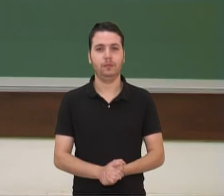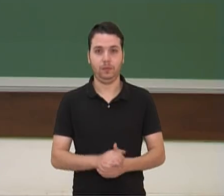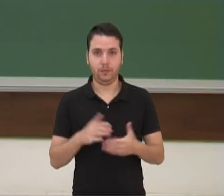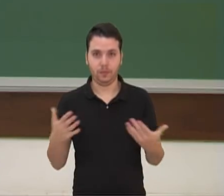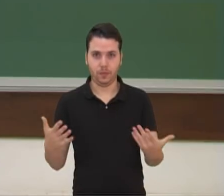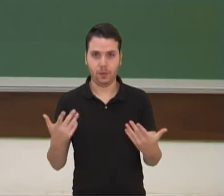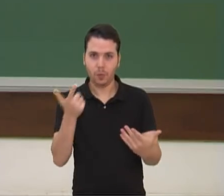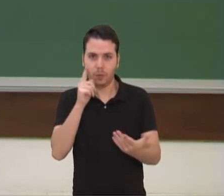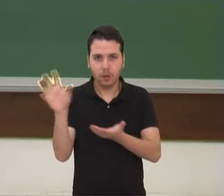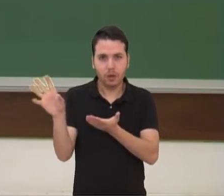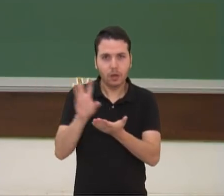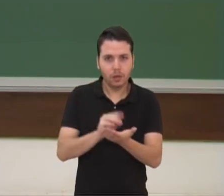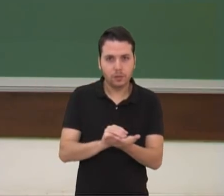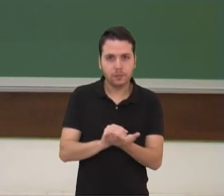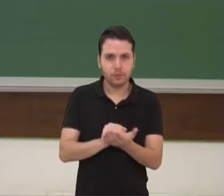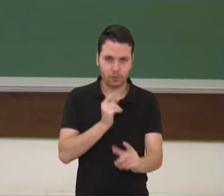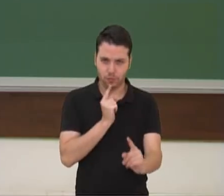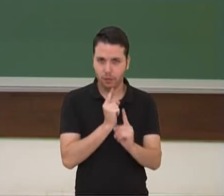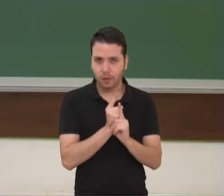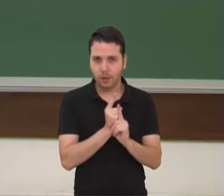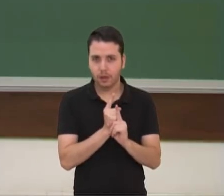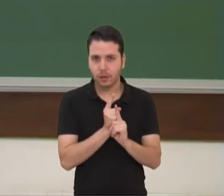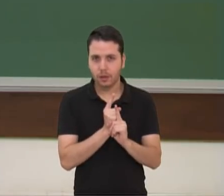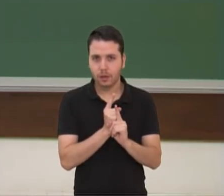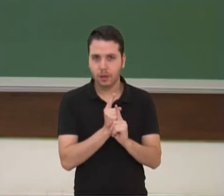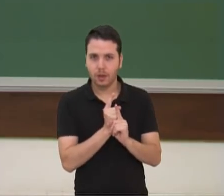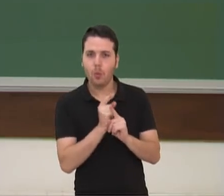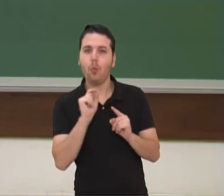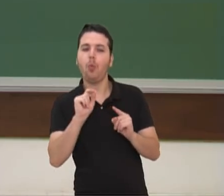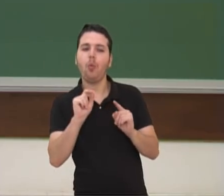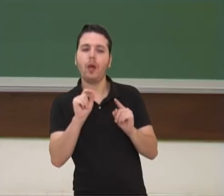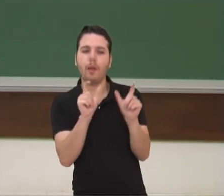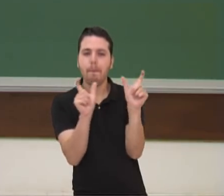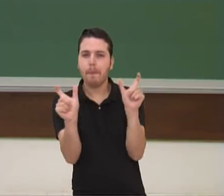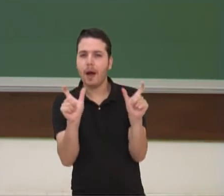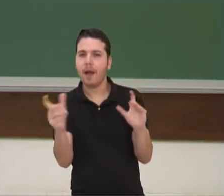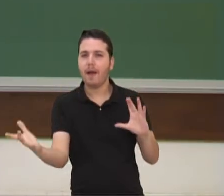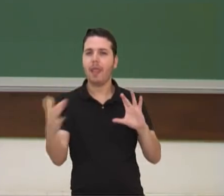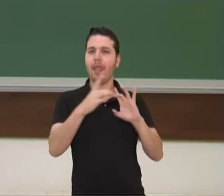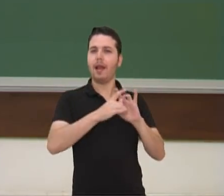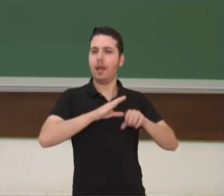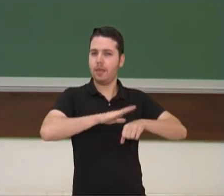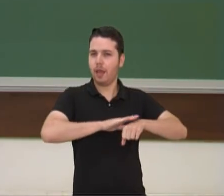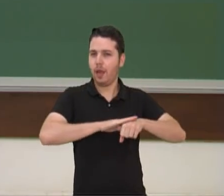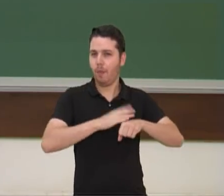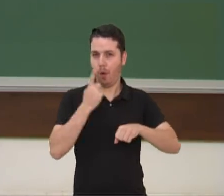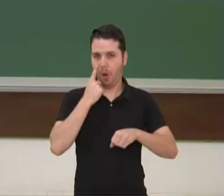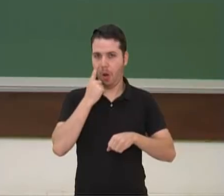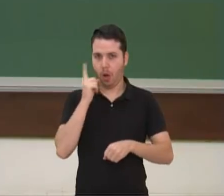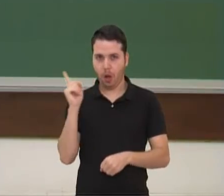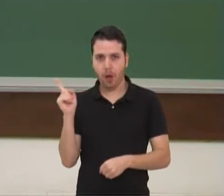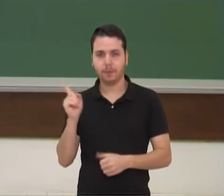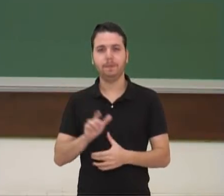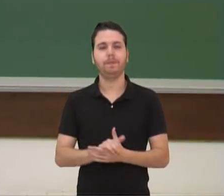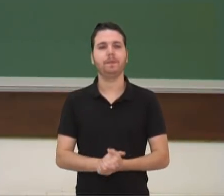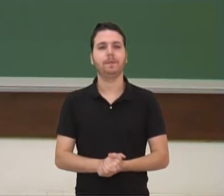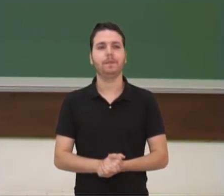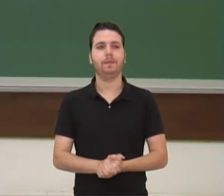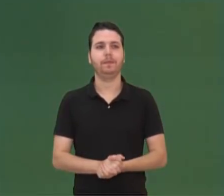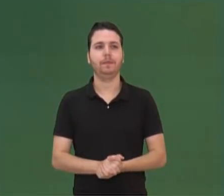E aí, copiou? Achou os marcadores de tempo? Ótimo, vamos conferir então, ver se está